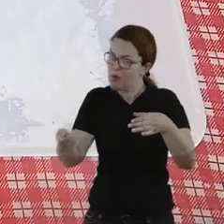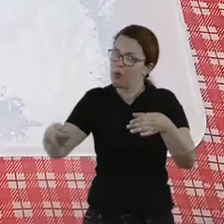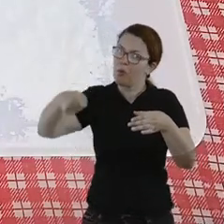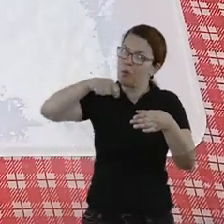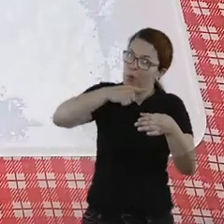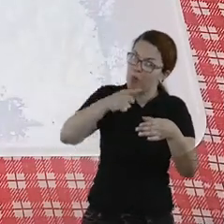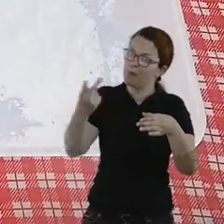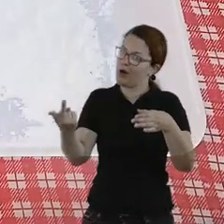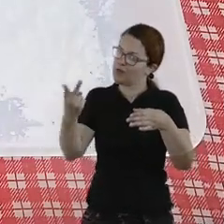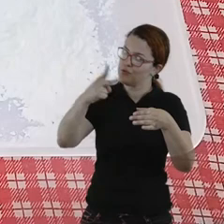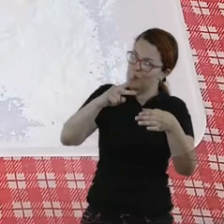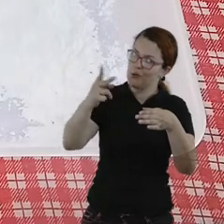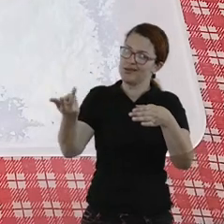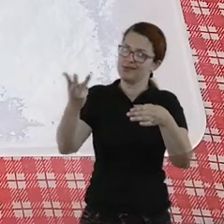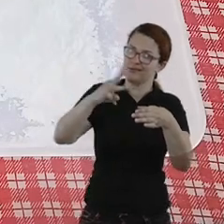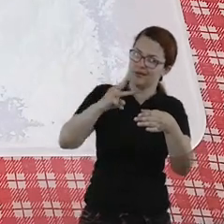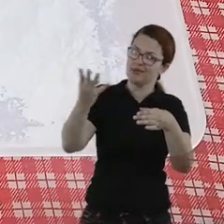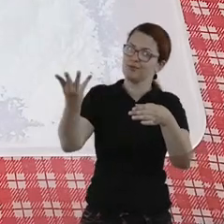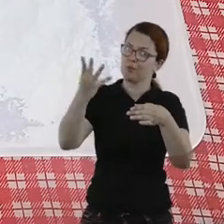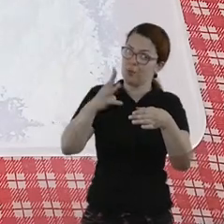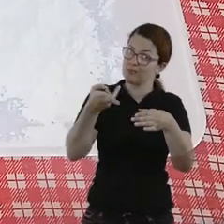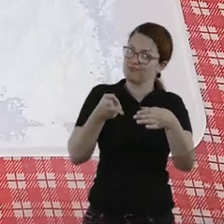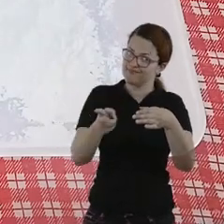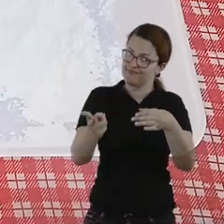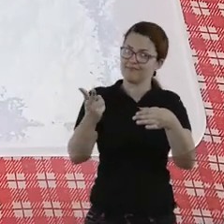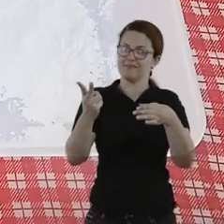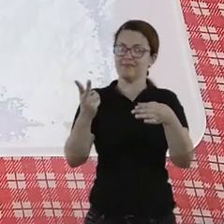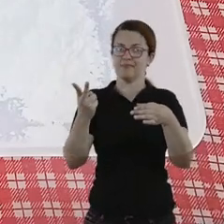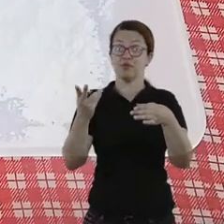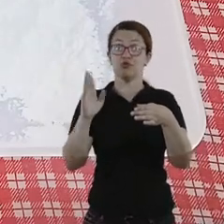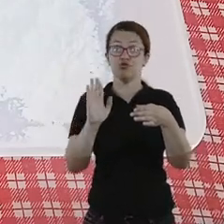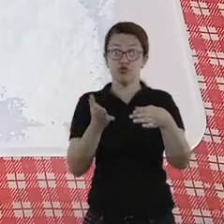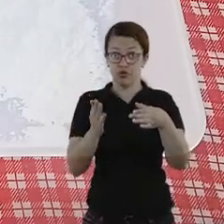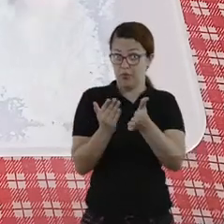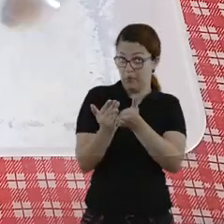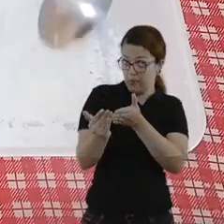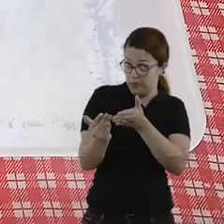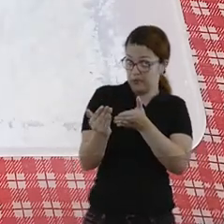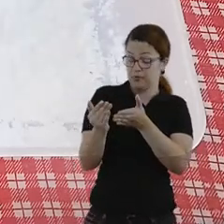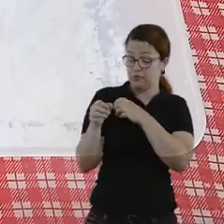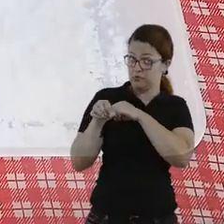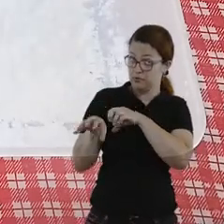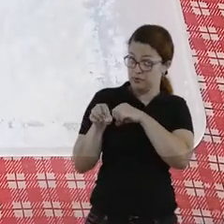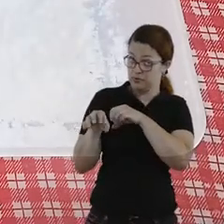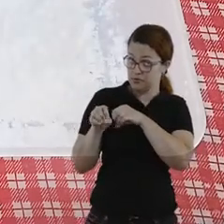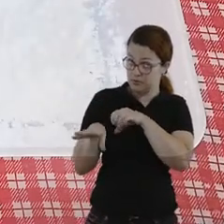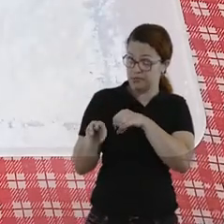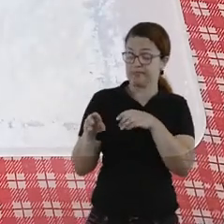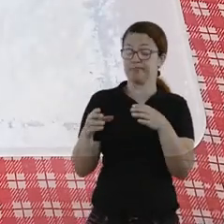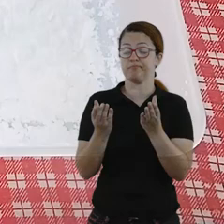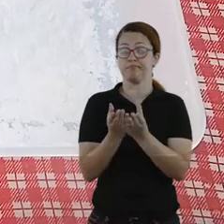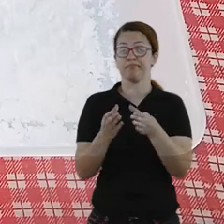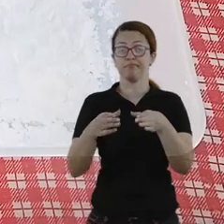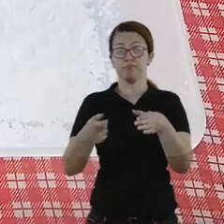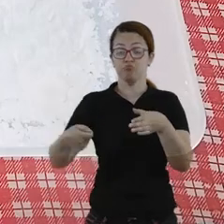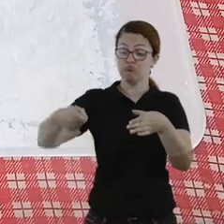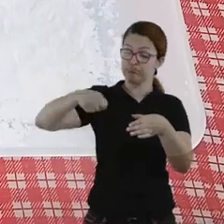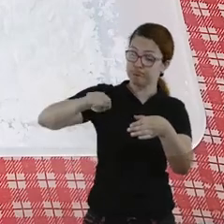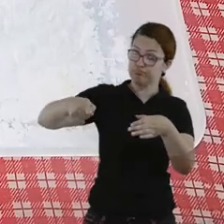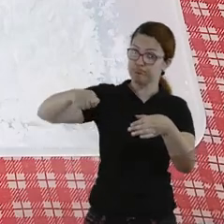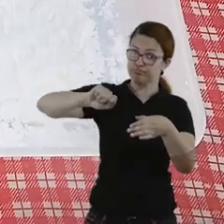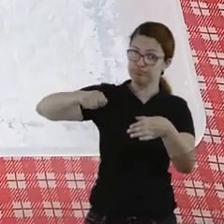precisar. Uma, duas, três, quatro e assim vai. Já começa ali o trabalho com a